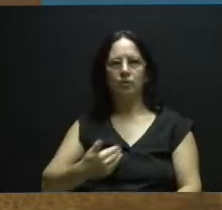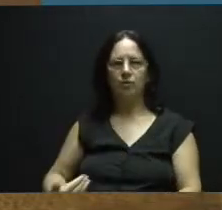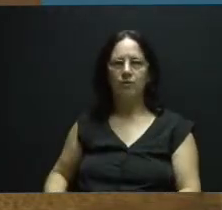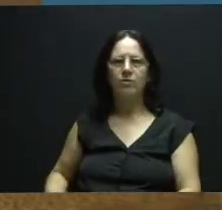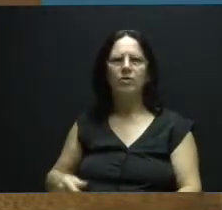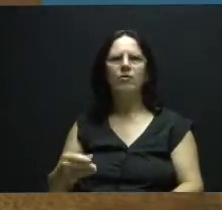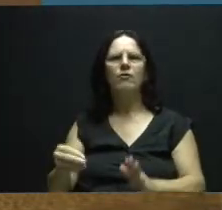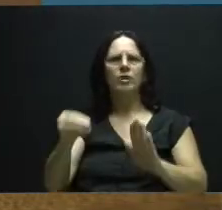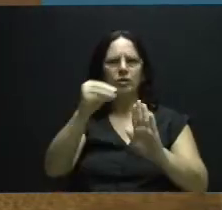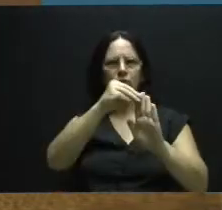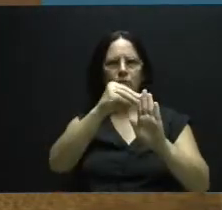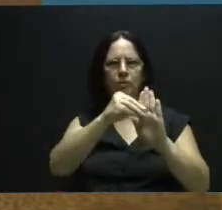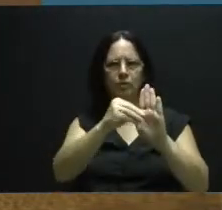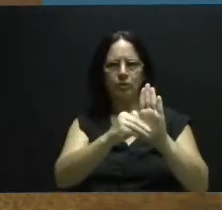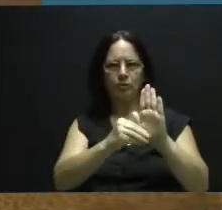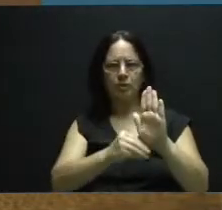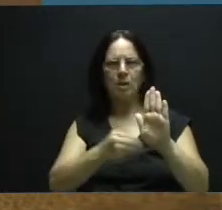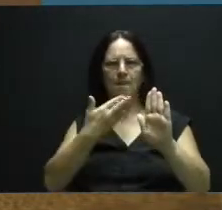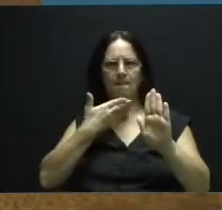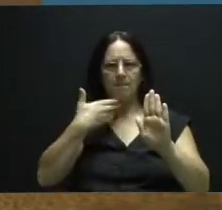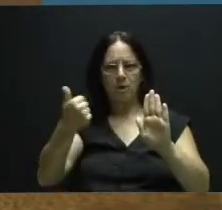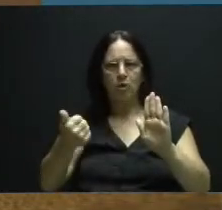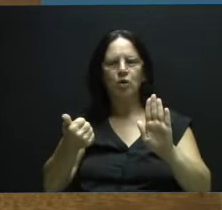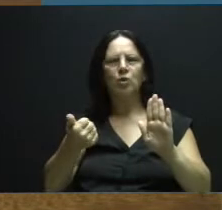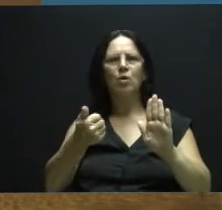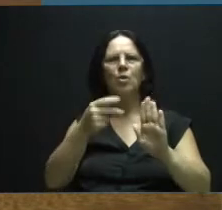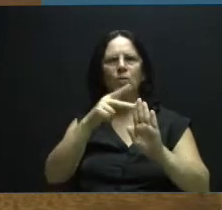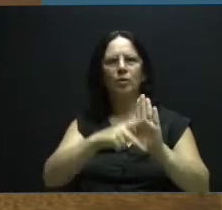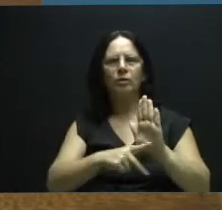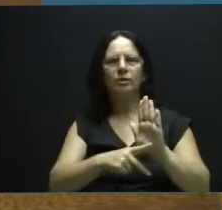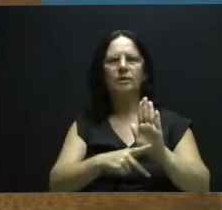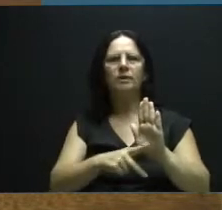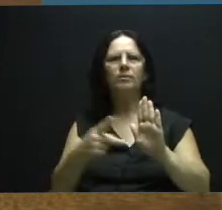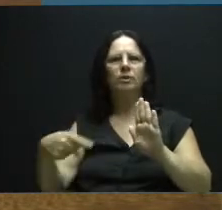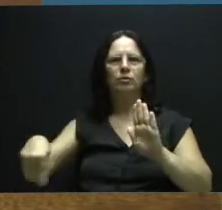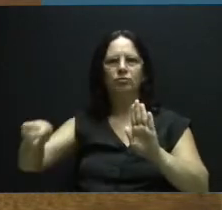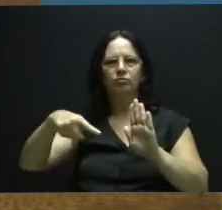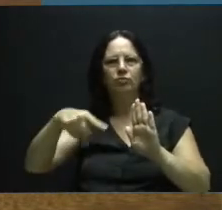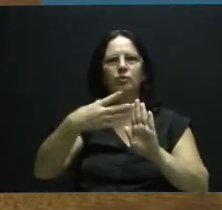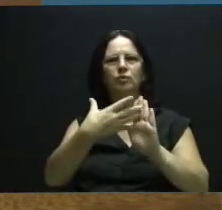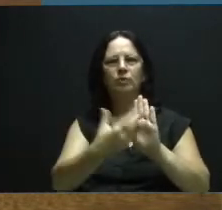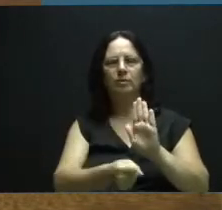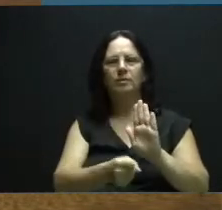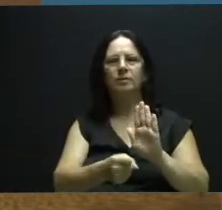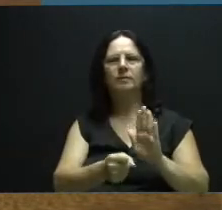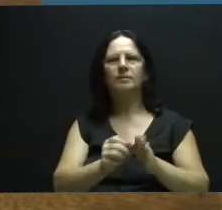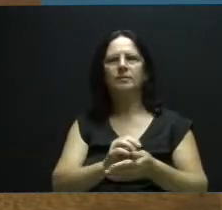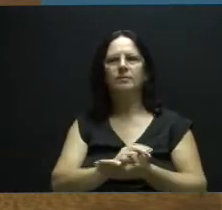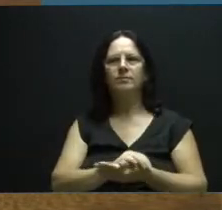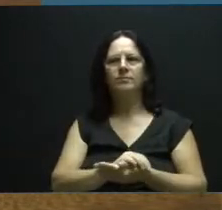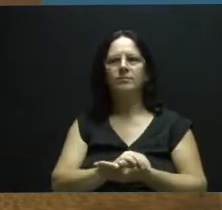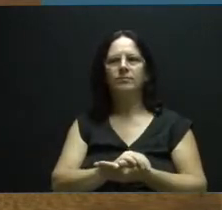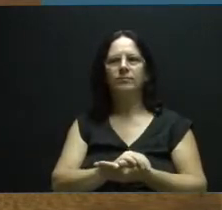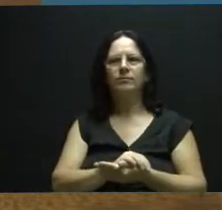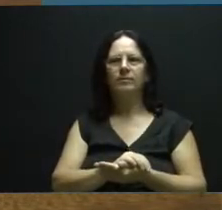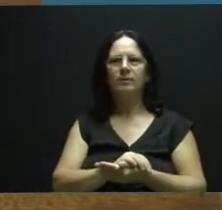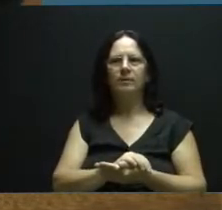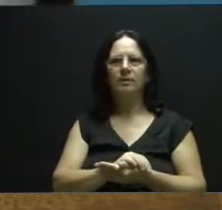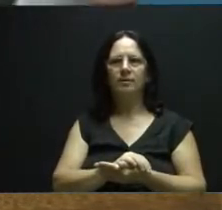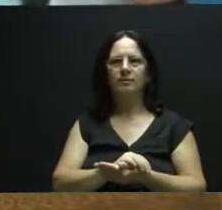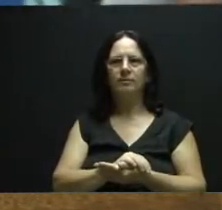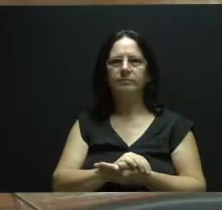fez algumas emendas algumas propostas que melhorar um projeto realmente eu peço a aprovação de todas as emendas e do projeto como um todo